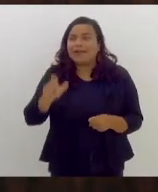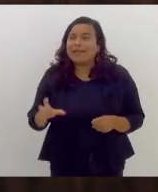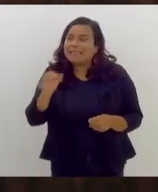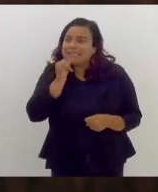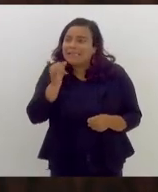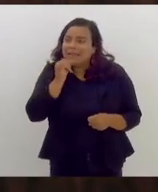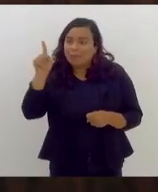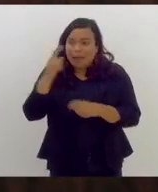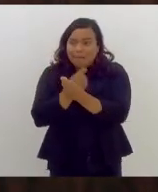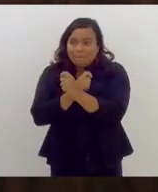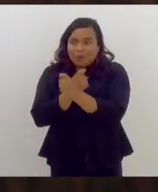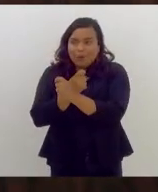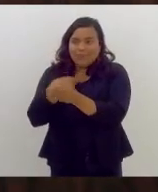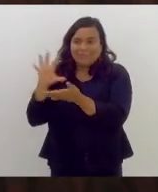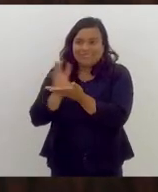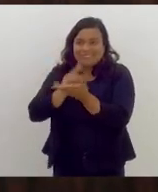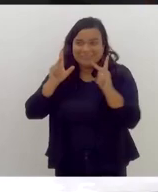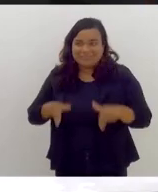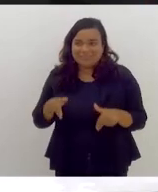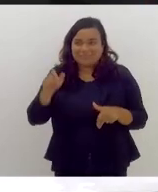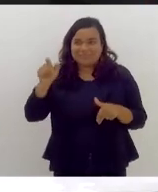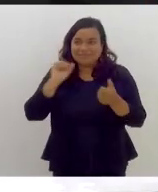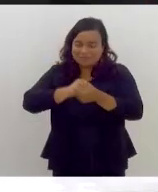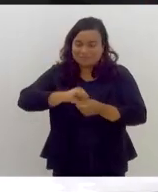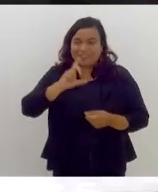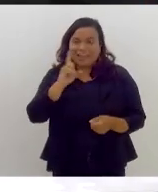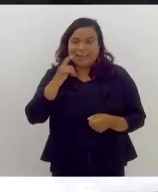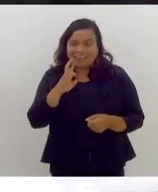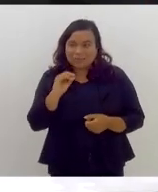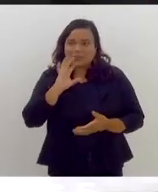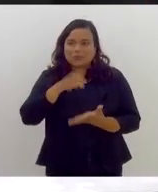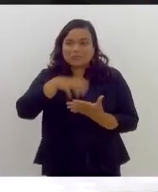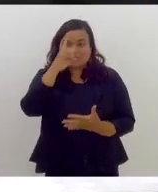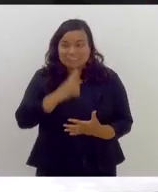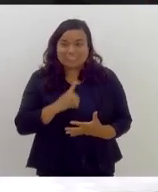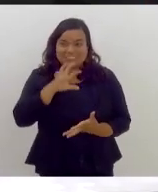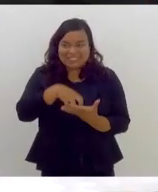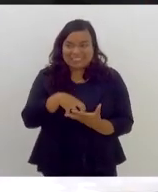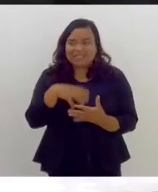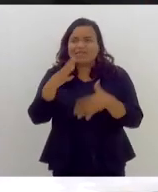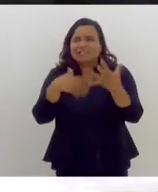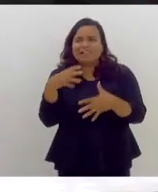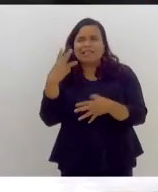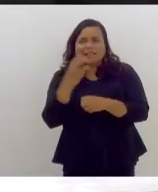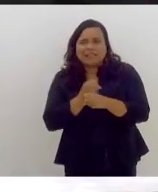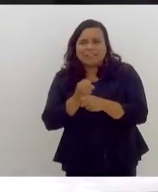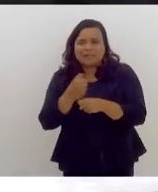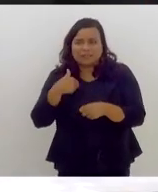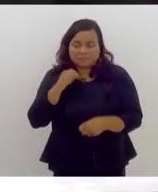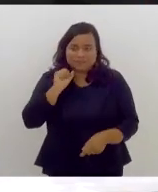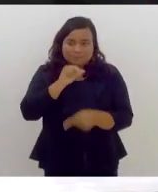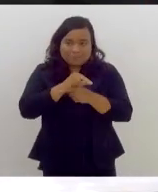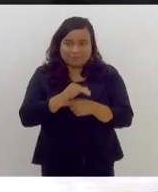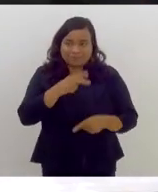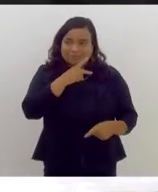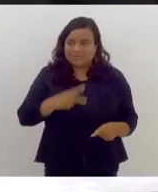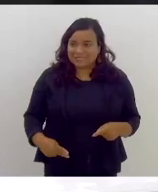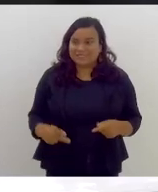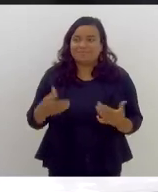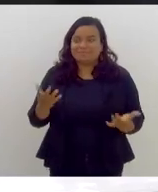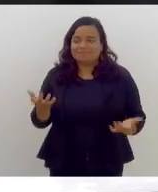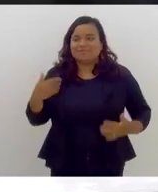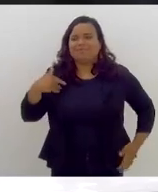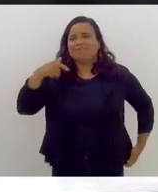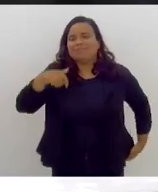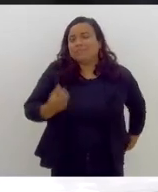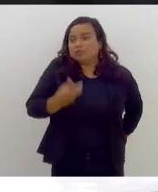PUC, ele fazia parte junto com o Leandro, que está ali do Diretório Central, que 4, 3 anos depois eu vim ser presidente, e ele foi minha inspiração